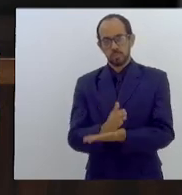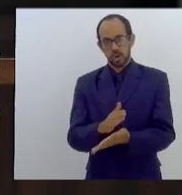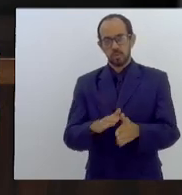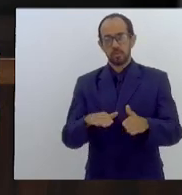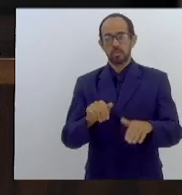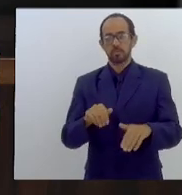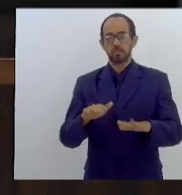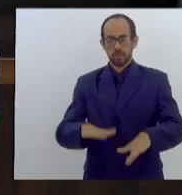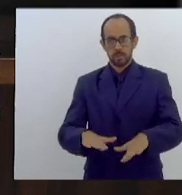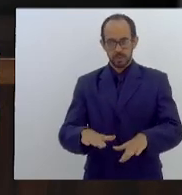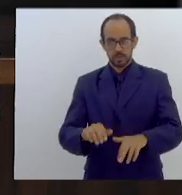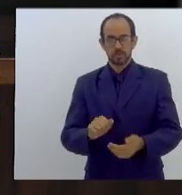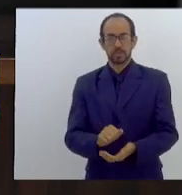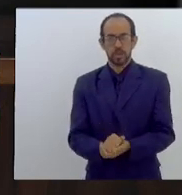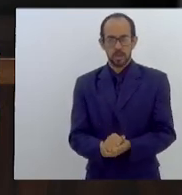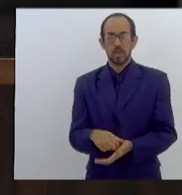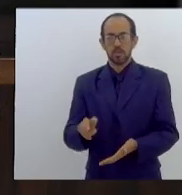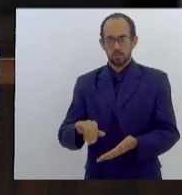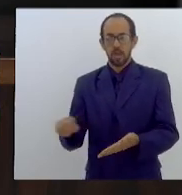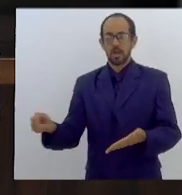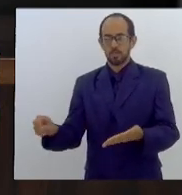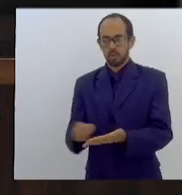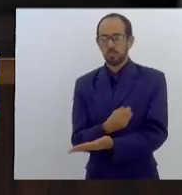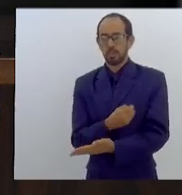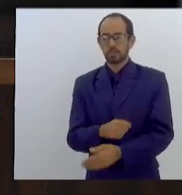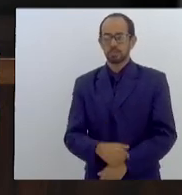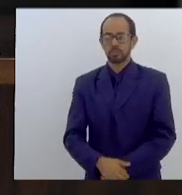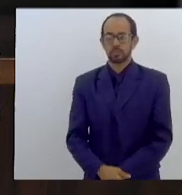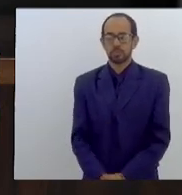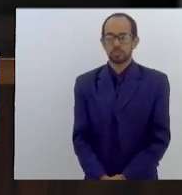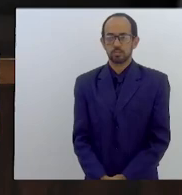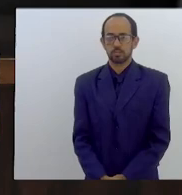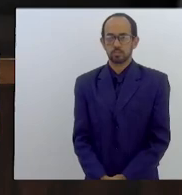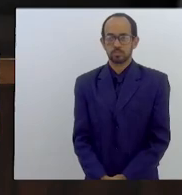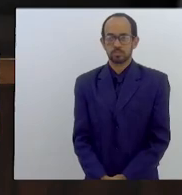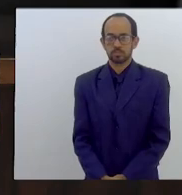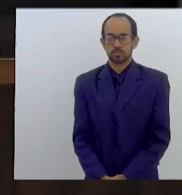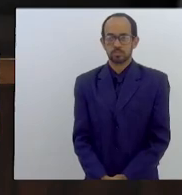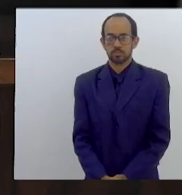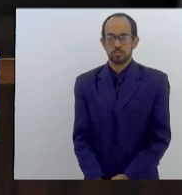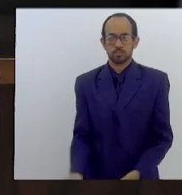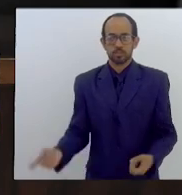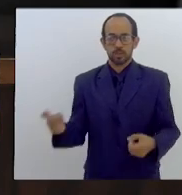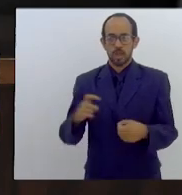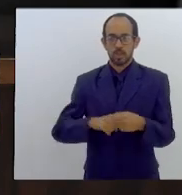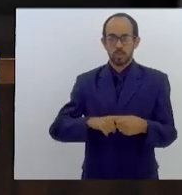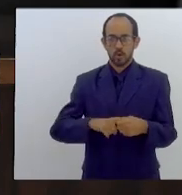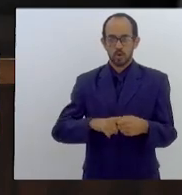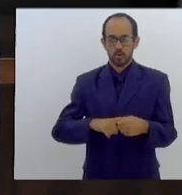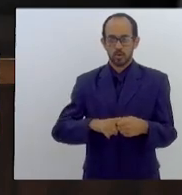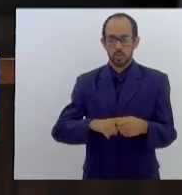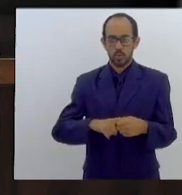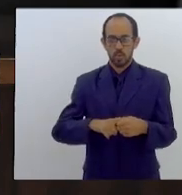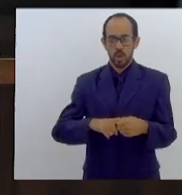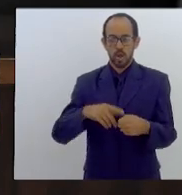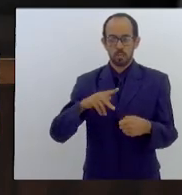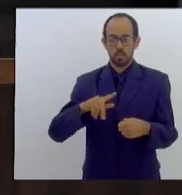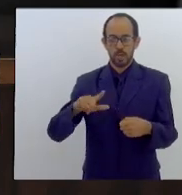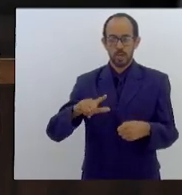como estão aprovados. Vai à promulgação. Volto, retorno ao...